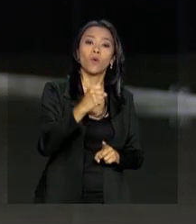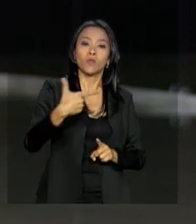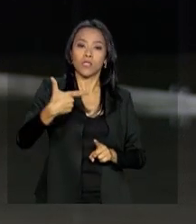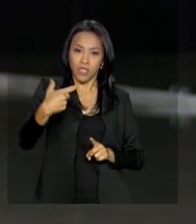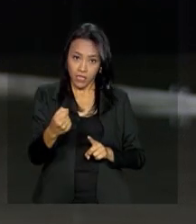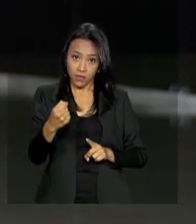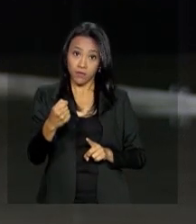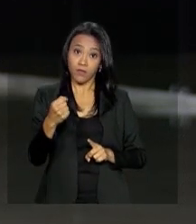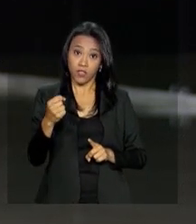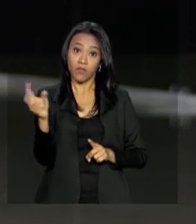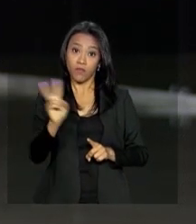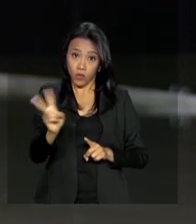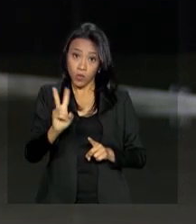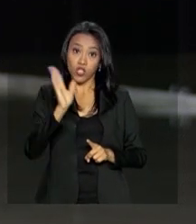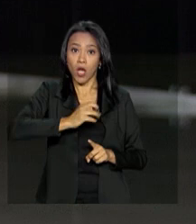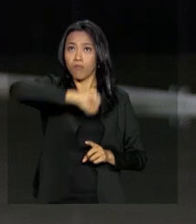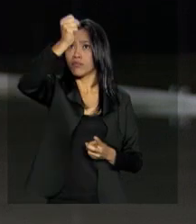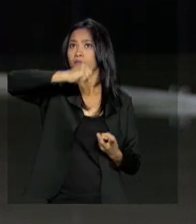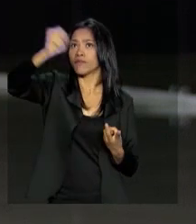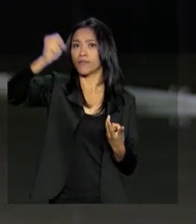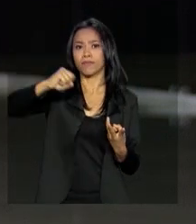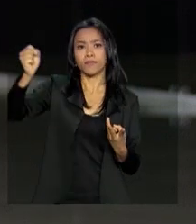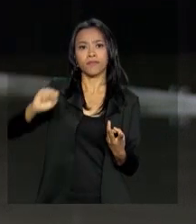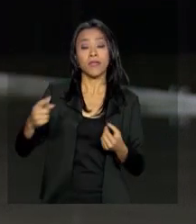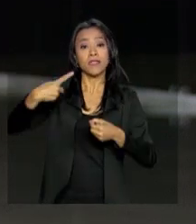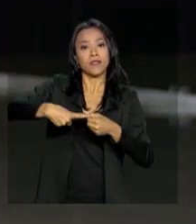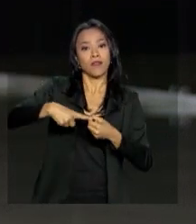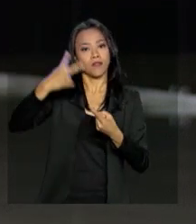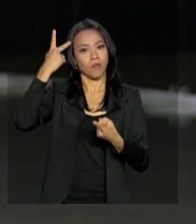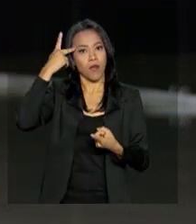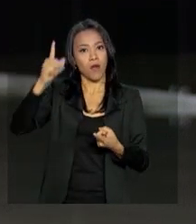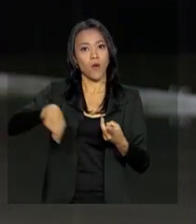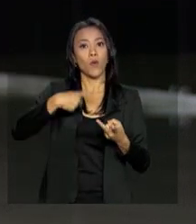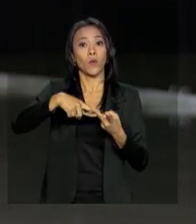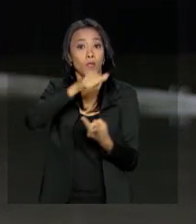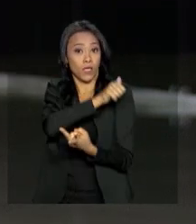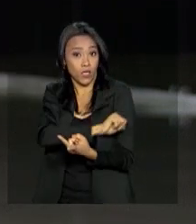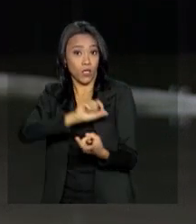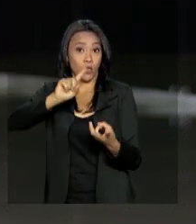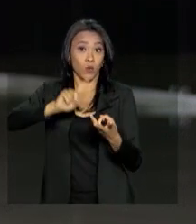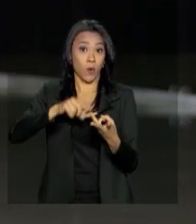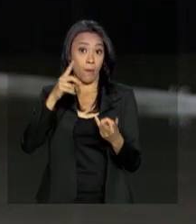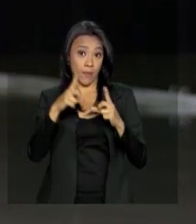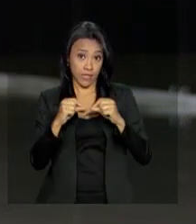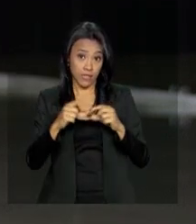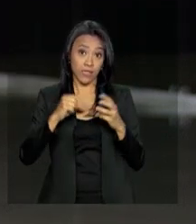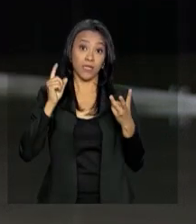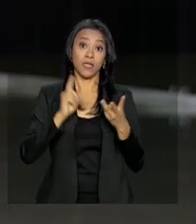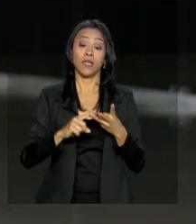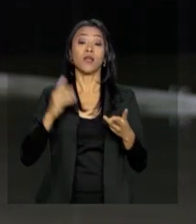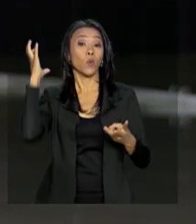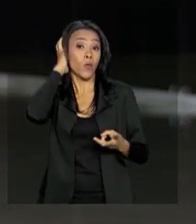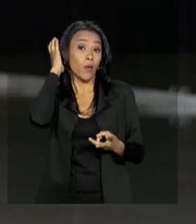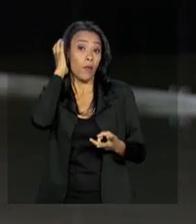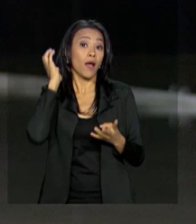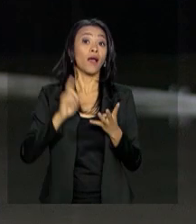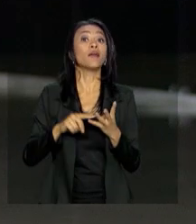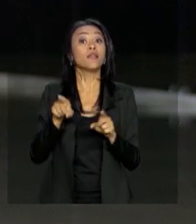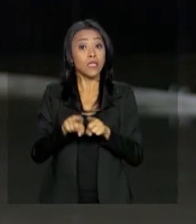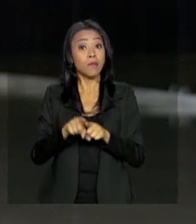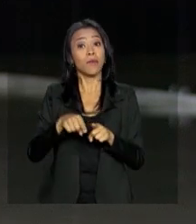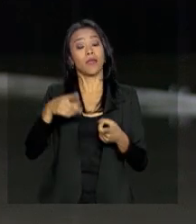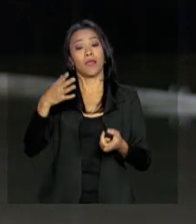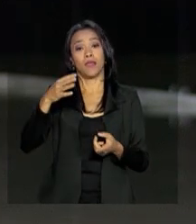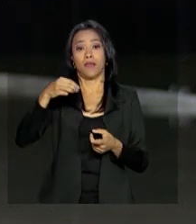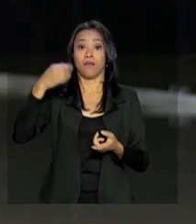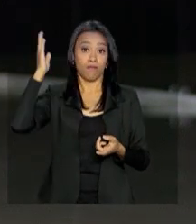foram transportados e abrigados nas cidades de são paulo rio de janeiro brasília cuiabá e manaus e depois